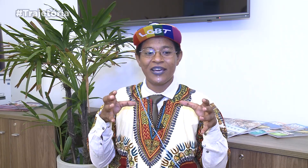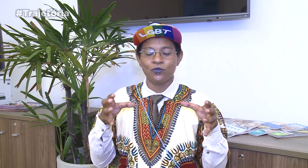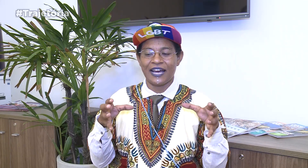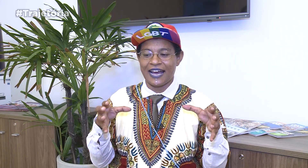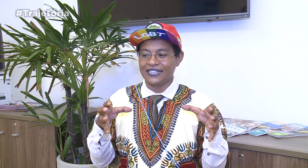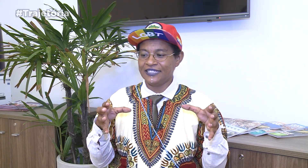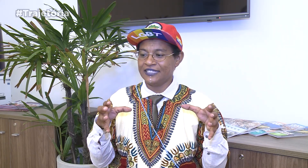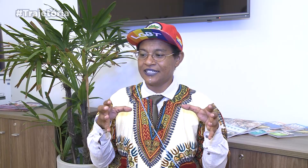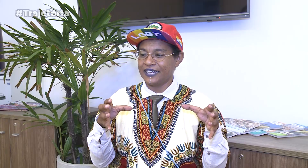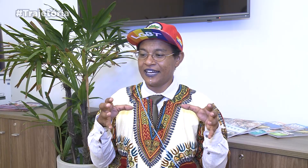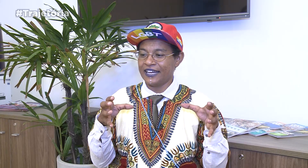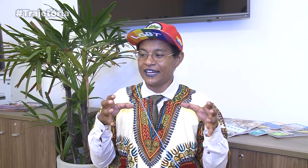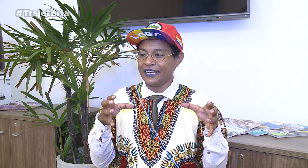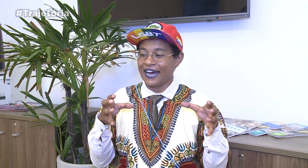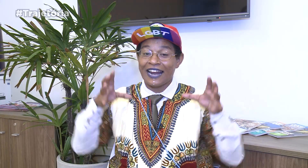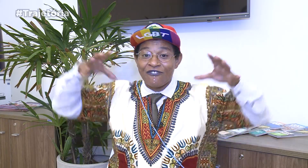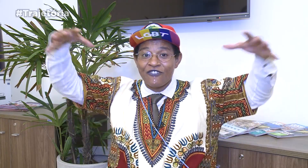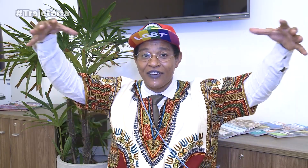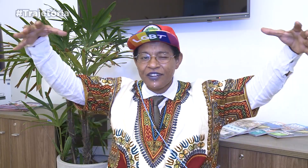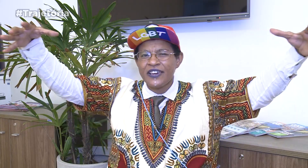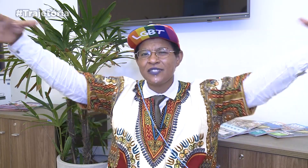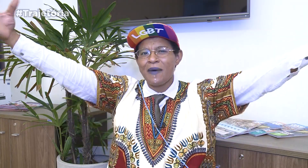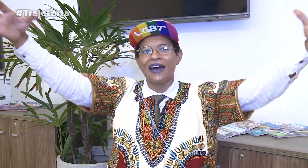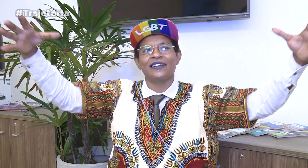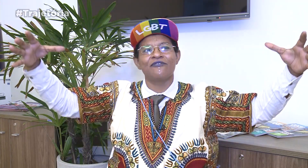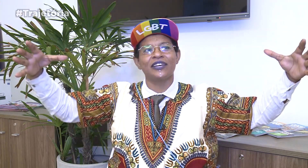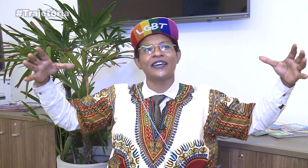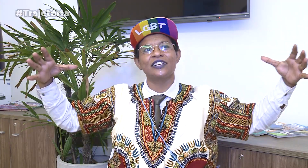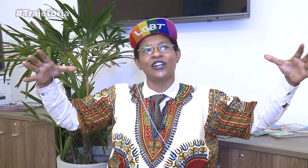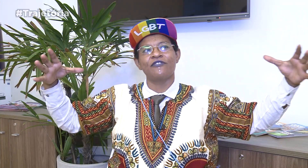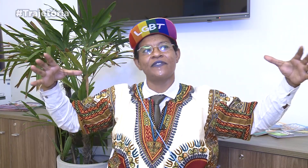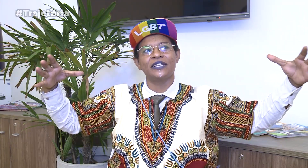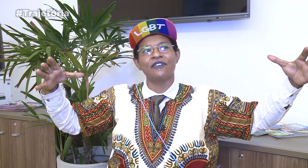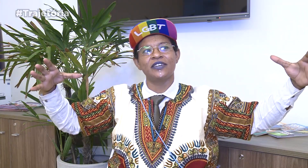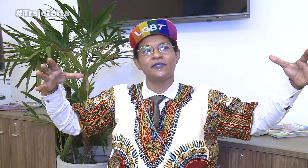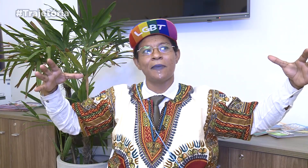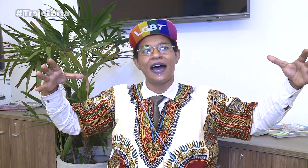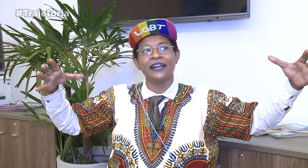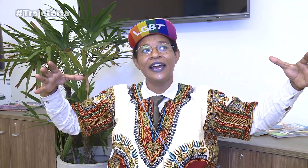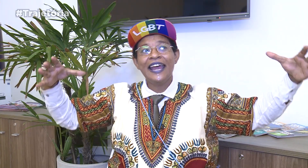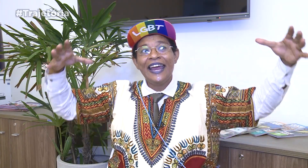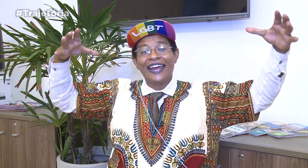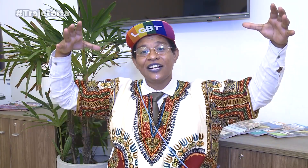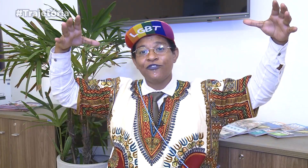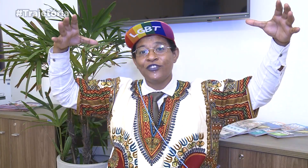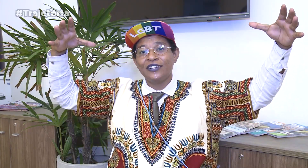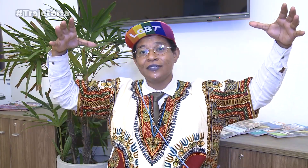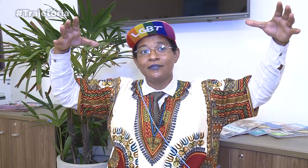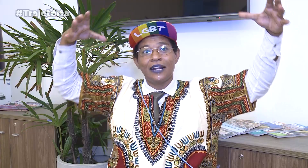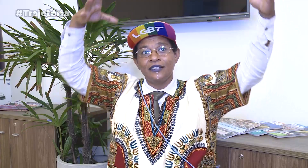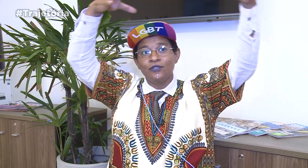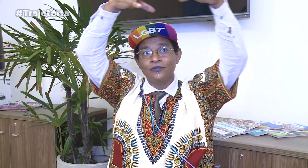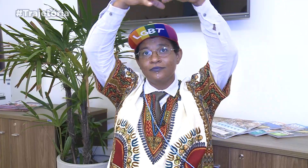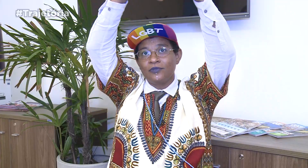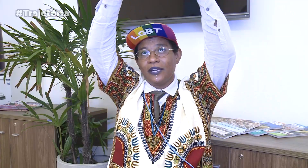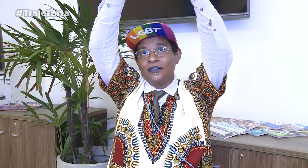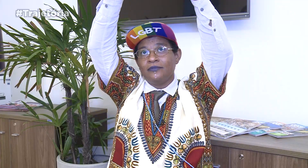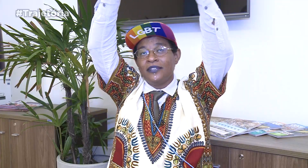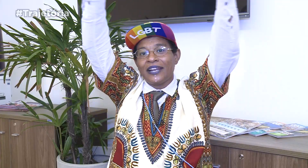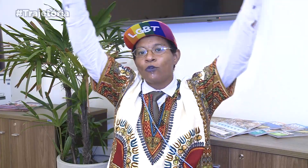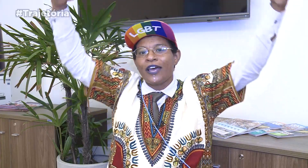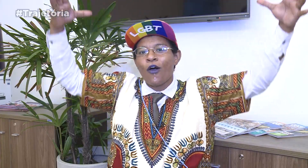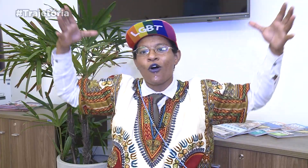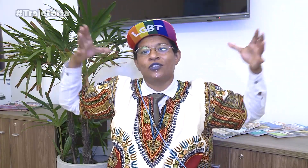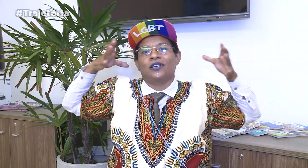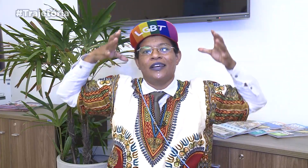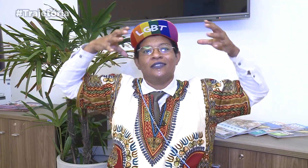porque o Beco da Galinha, a favela Vesmari, na verdade, né, a favela da Vesmari, ela fica ali